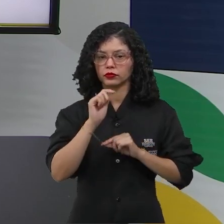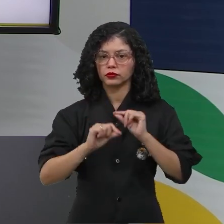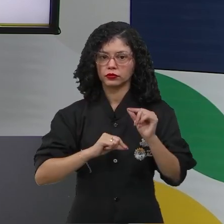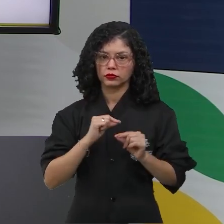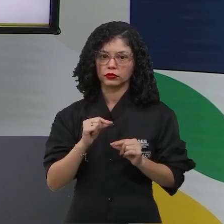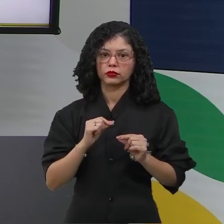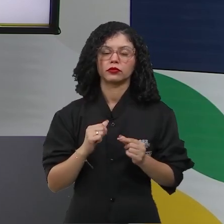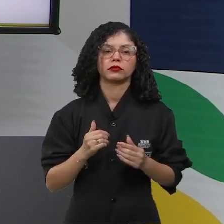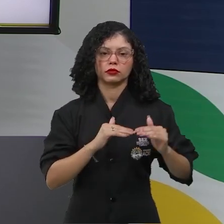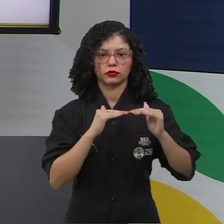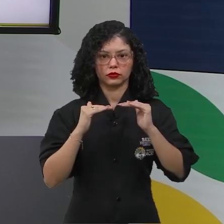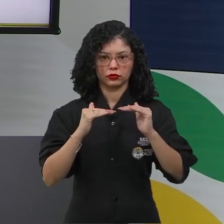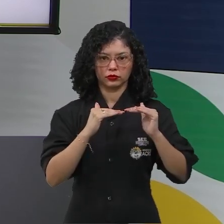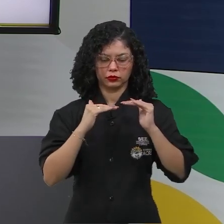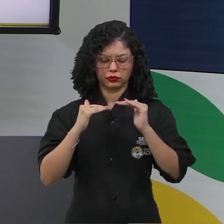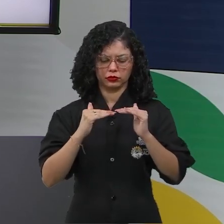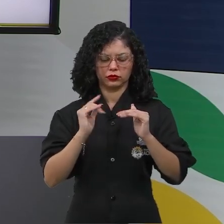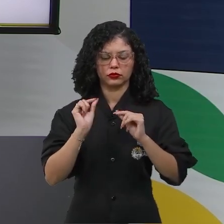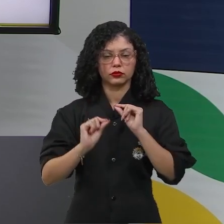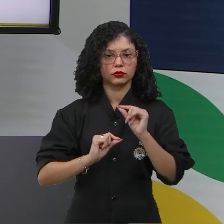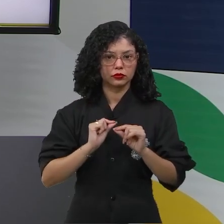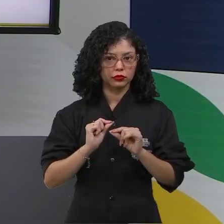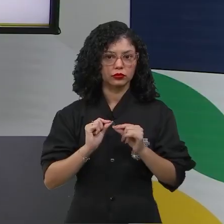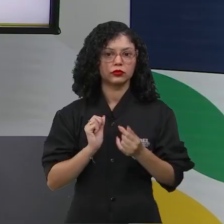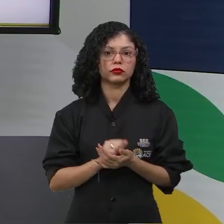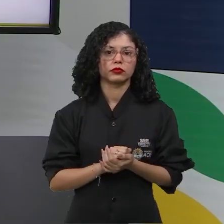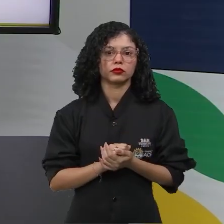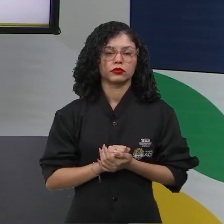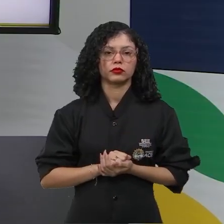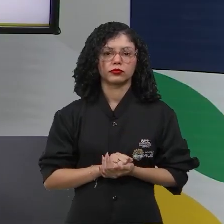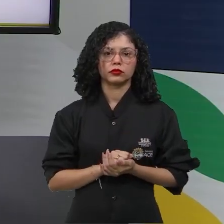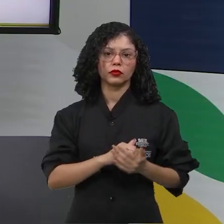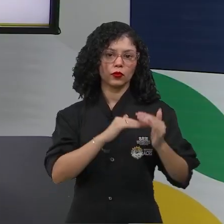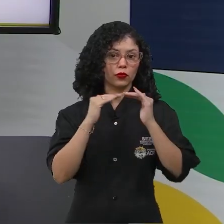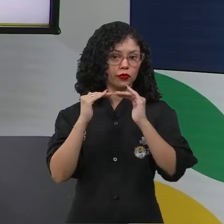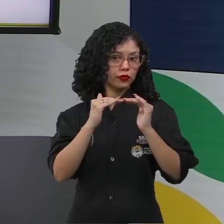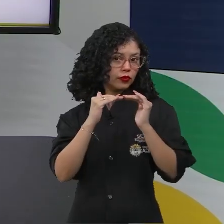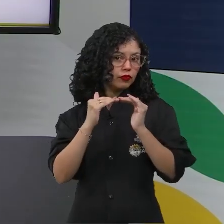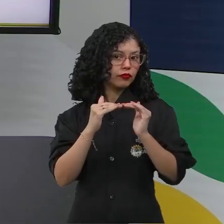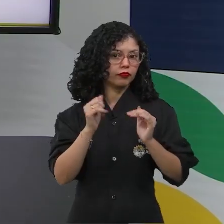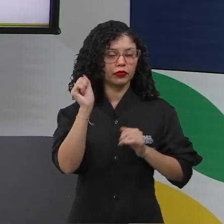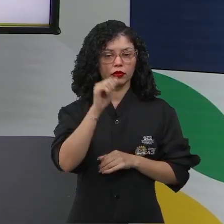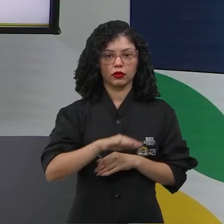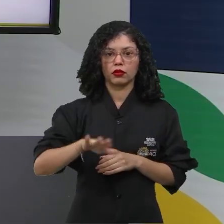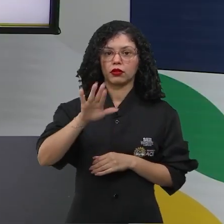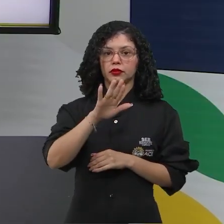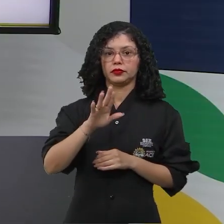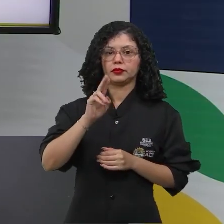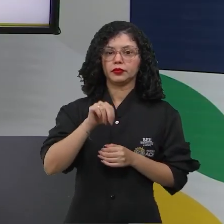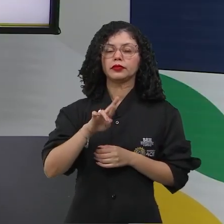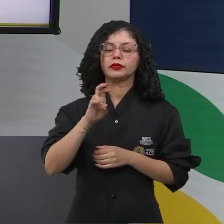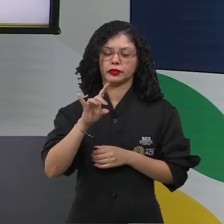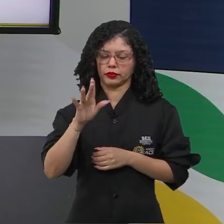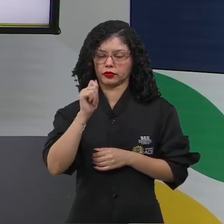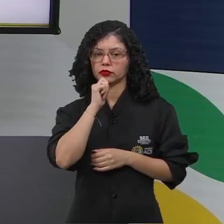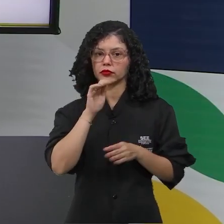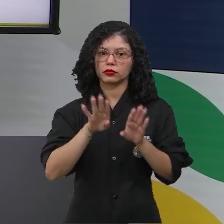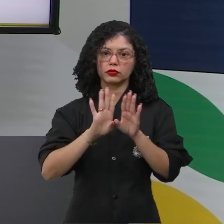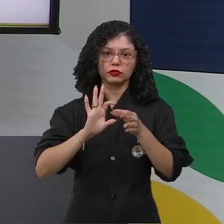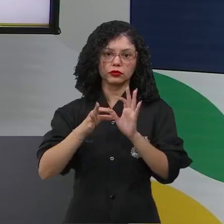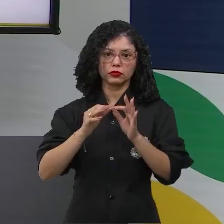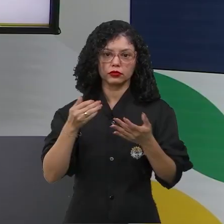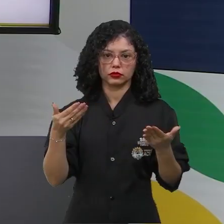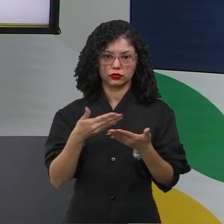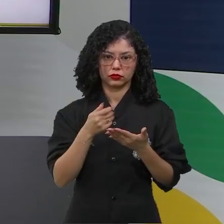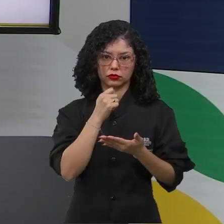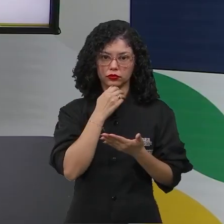de forma equilibrada. Equilibrada é o quê? Homeostase. É basicamente essa concepção geral acerca de nutrição dentro desse contexto da aula de